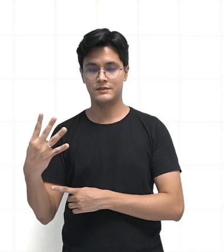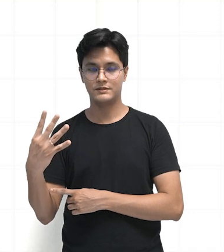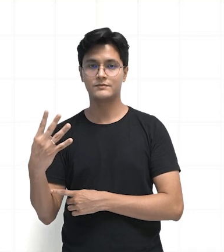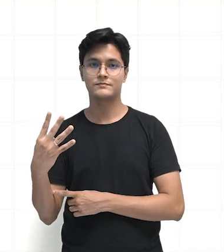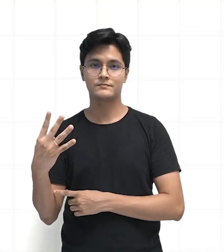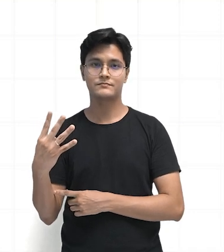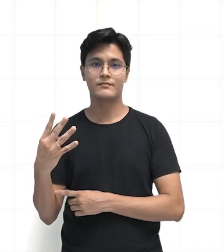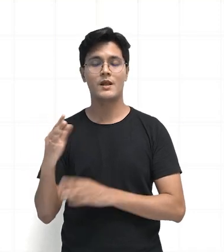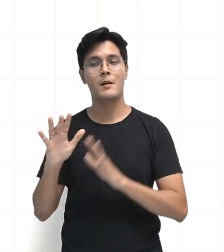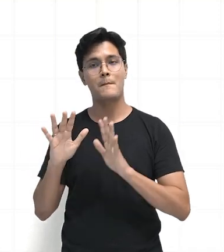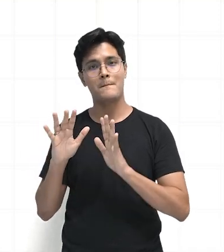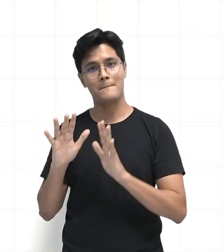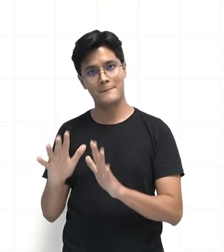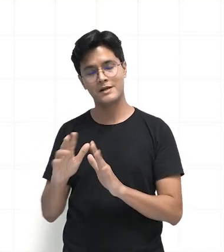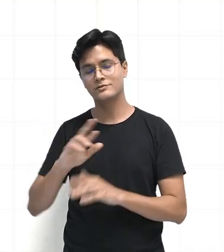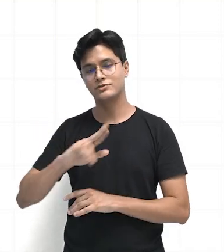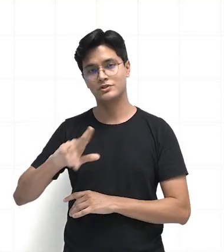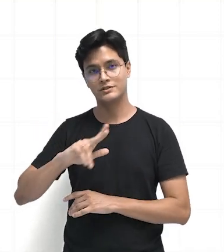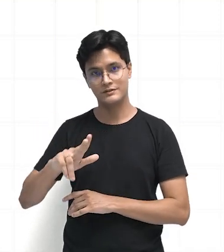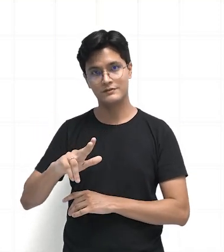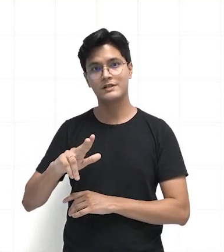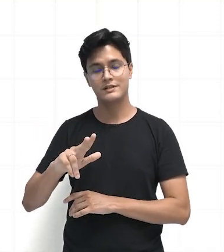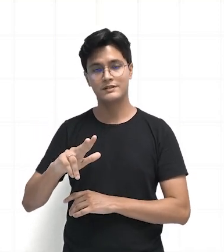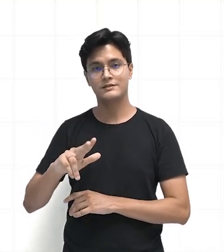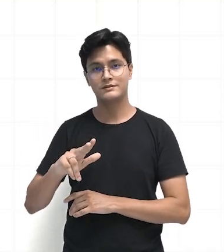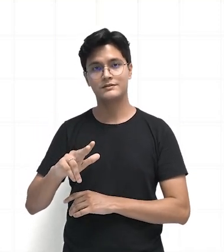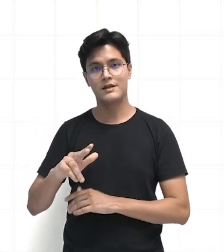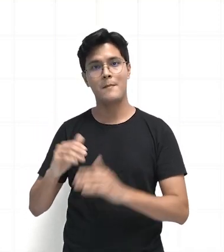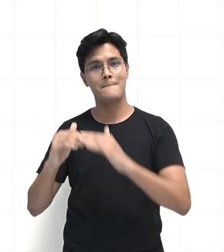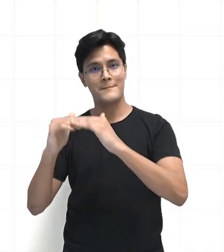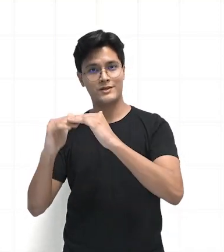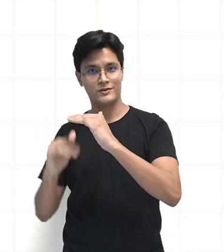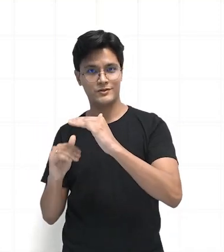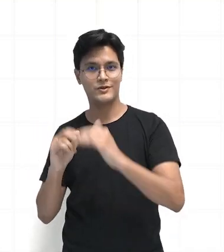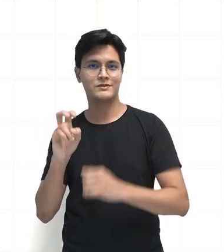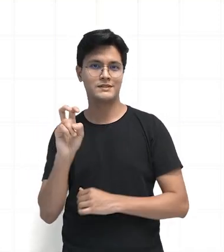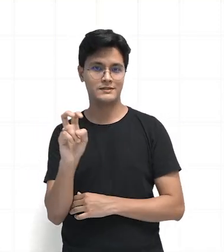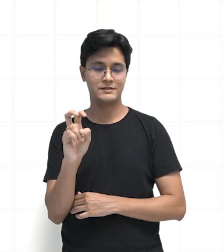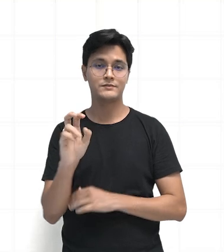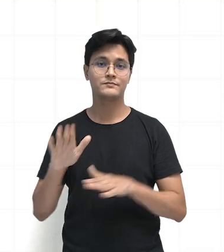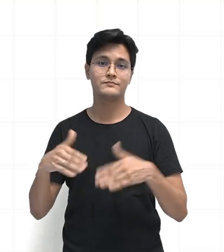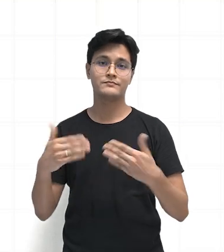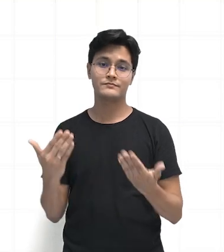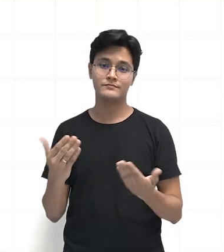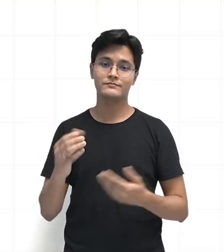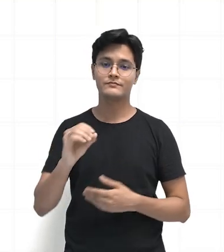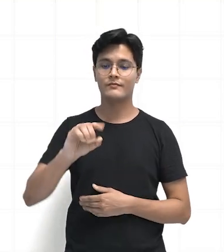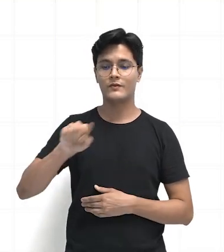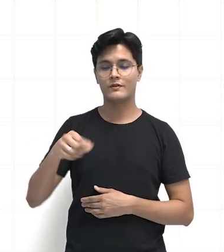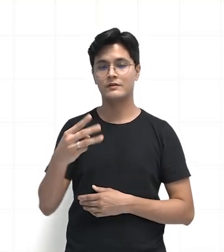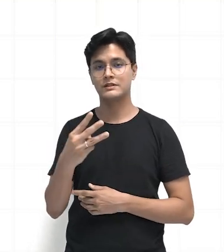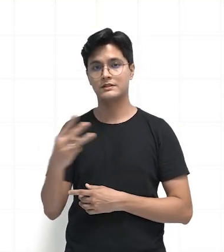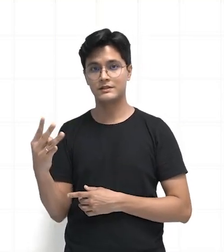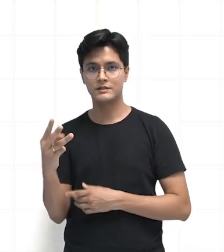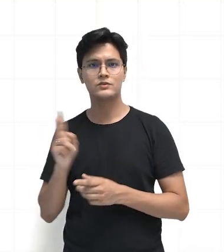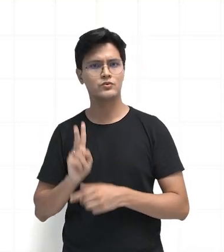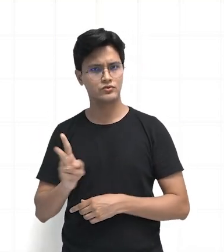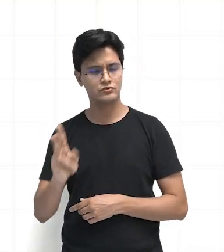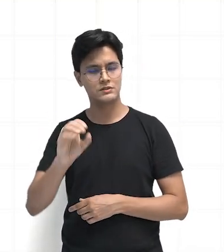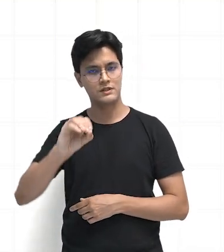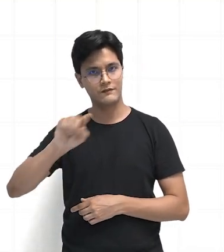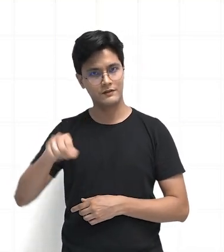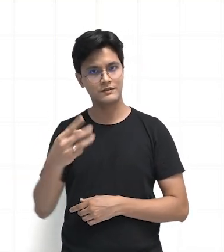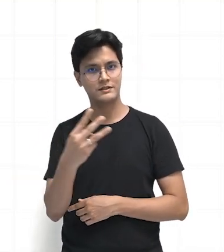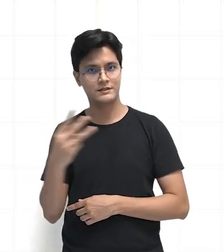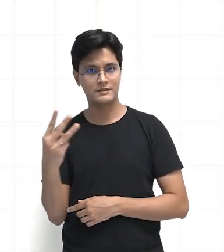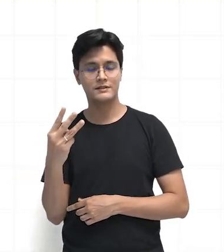0,34. Mas nesse caso não é maior ou igual a 5, é menor que 5. Nesse caso, então, continua do jeito que está.